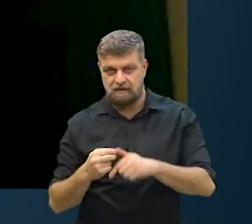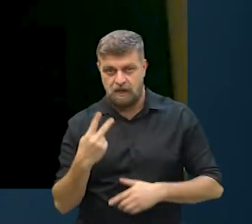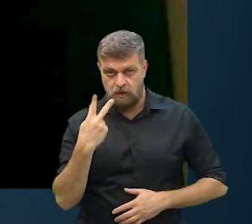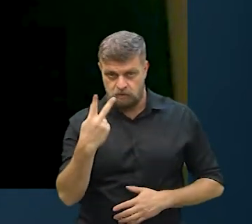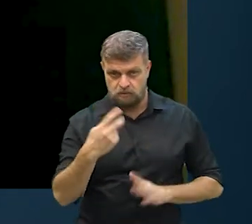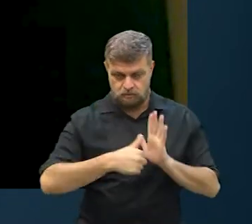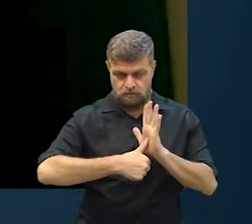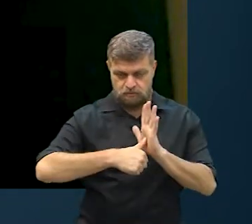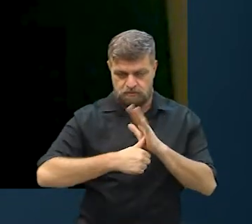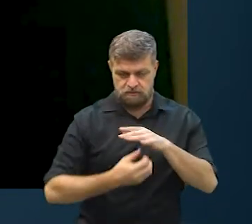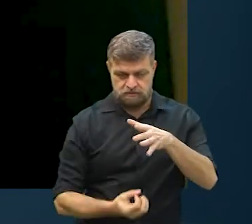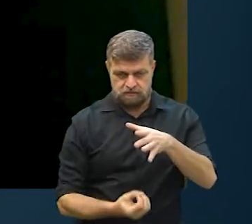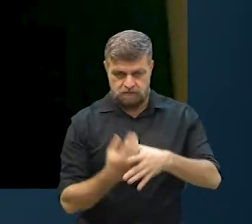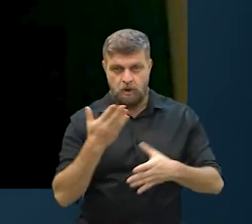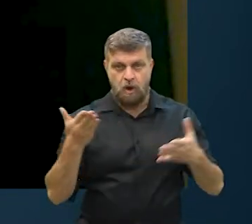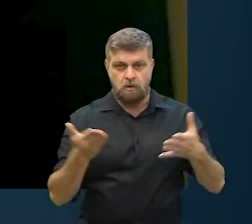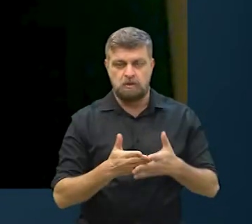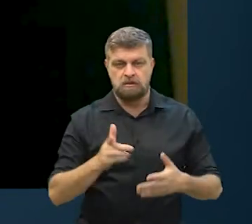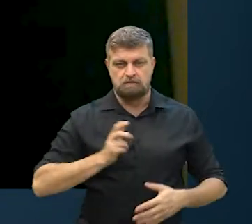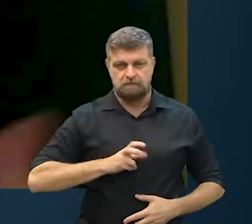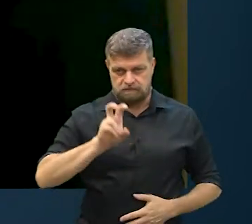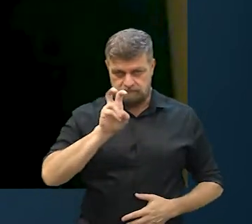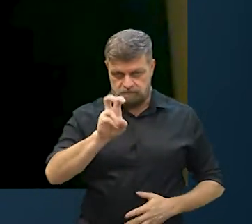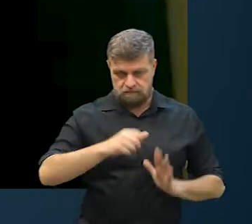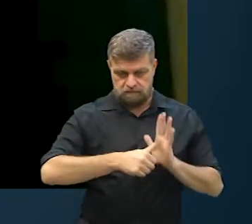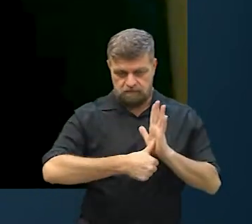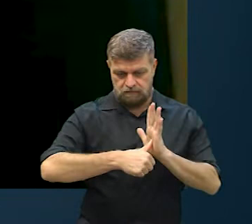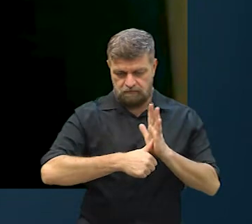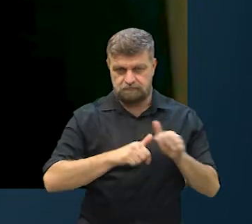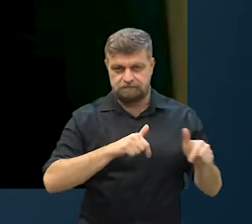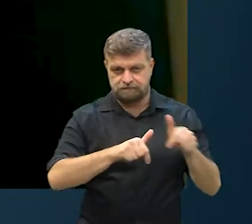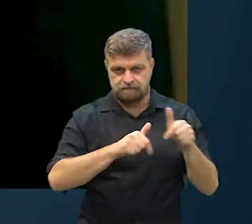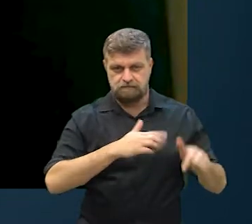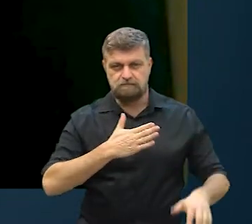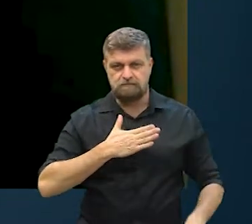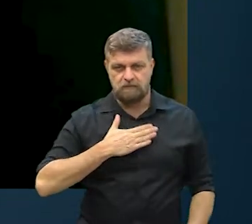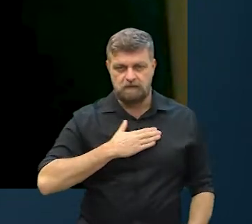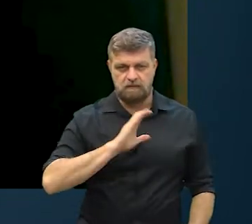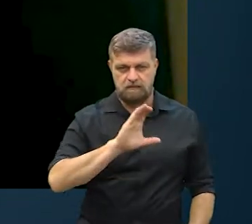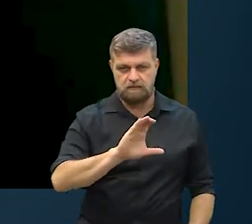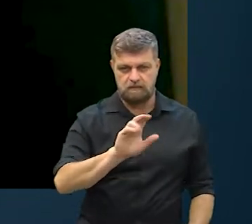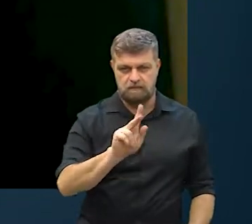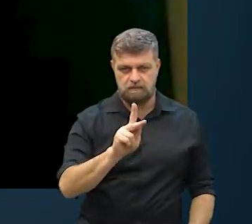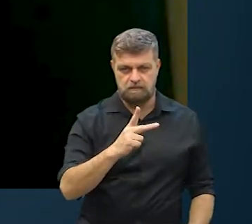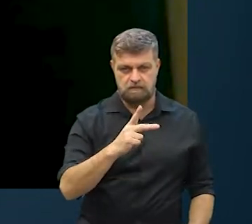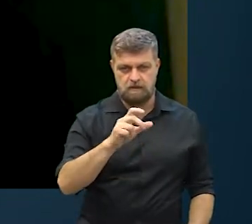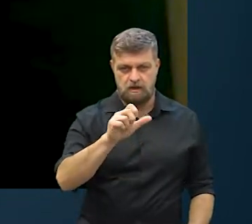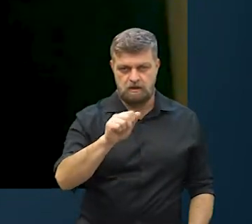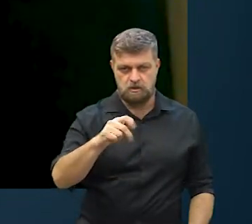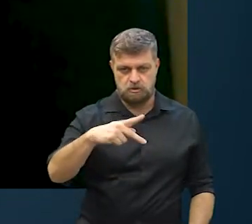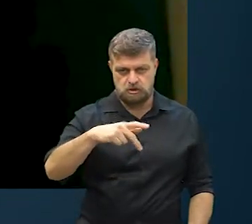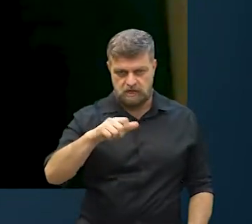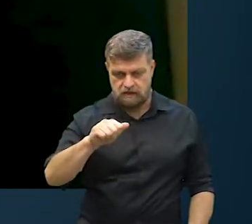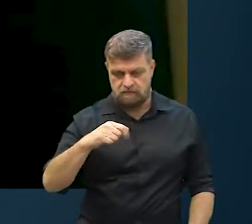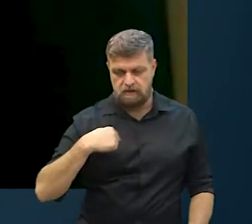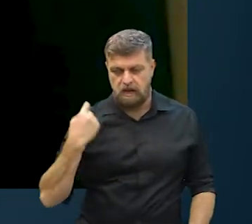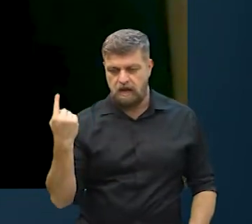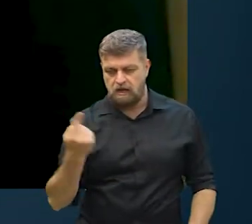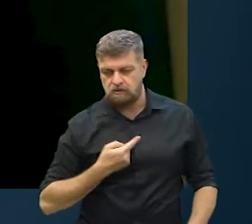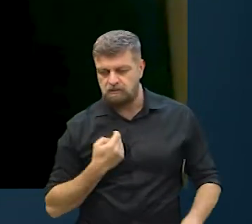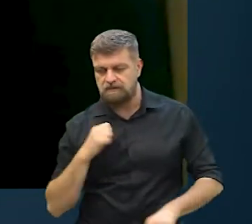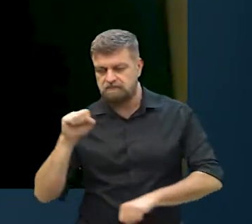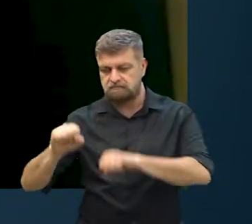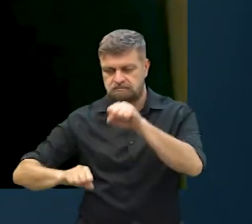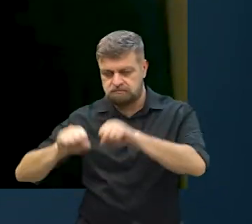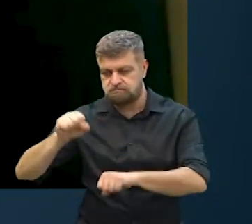sócios fundadores, hoje são 5 sócios que atuam na Meu Chapa, e todos são executivos que trabalhavam anteriormente